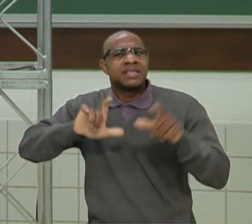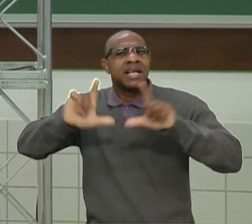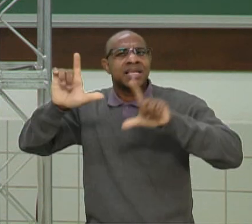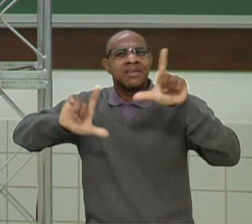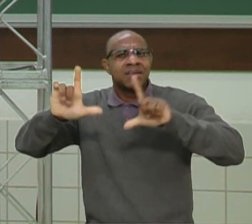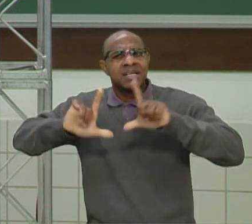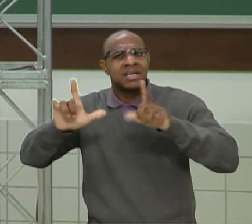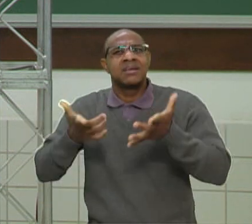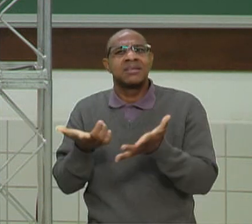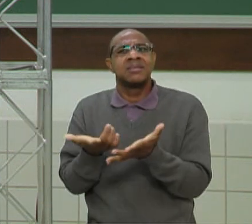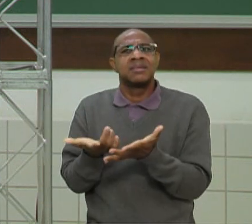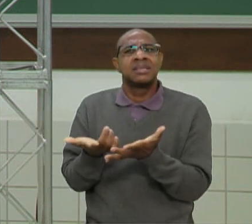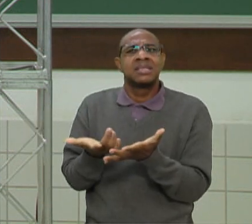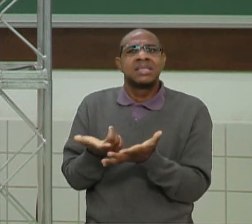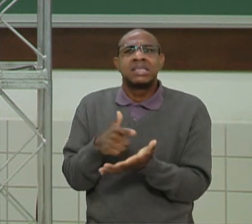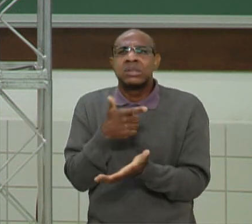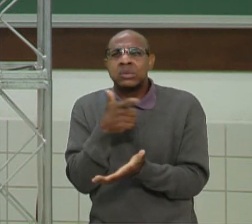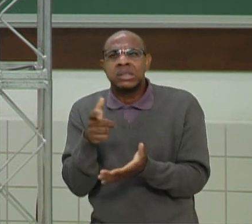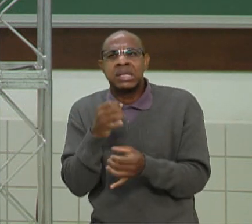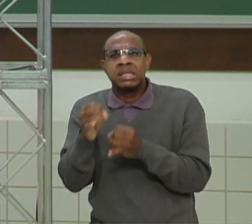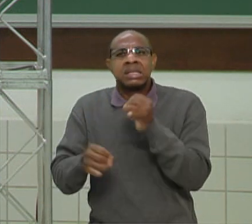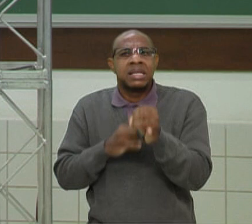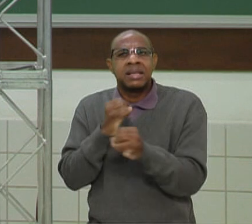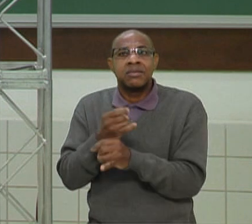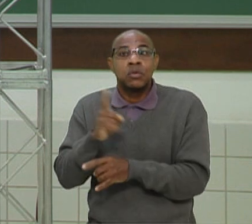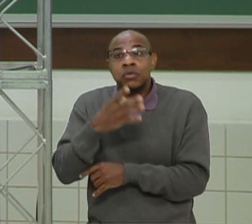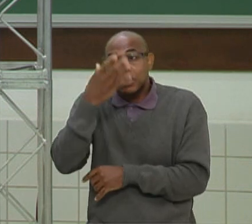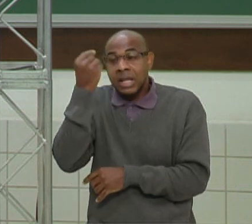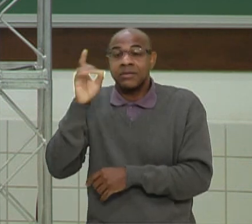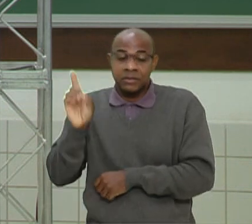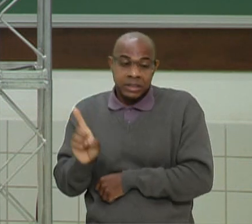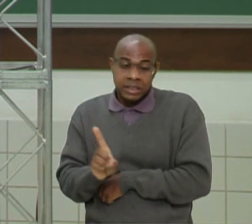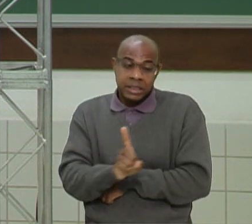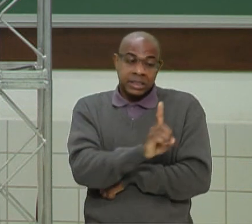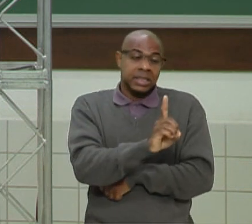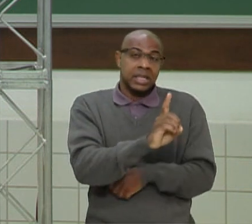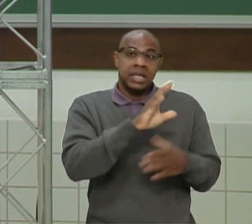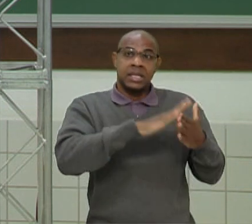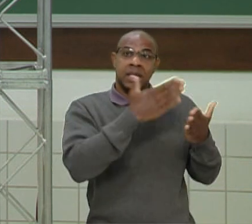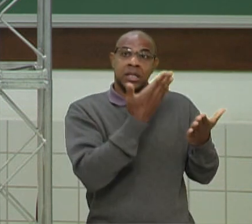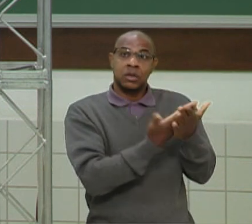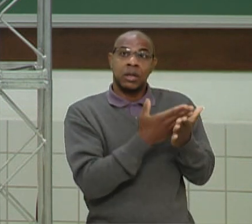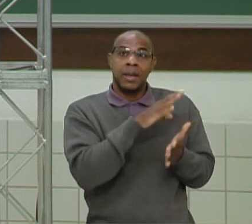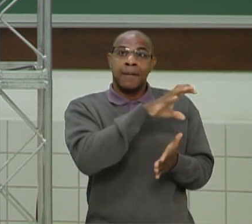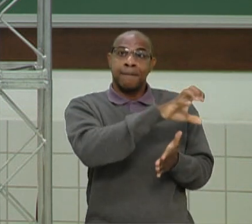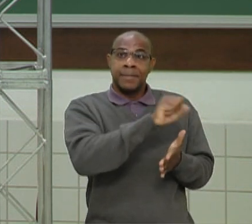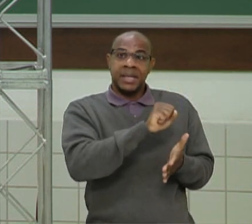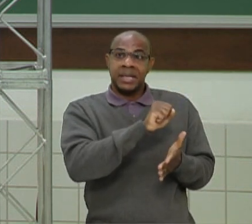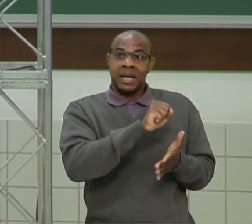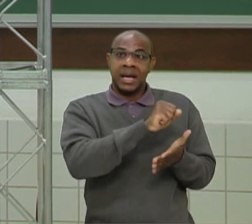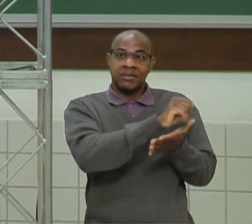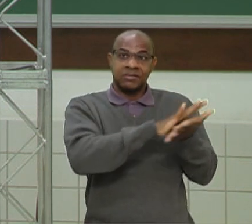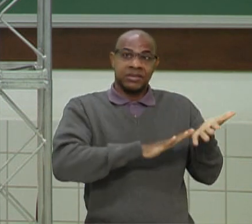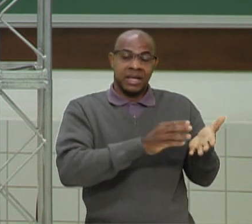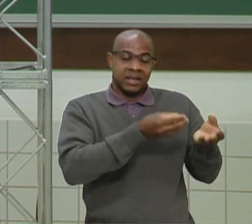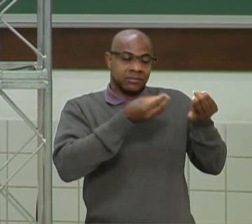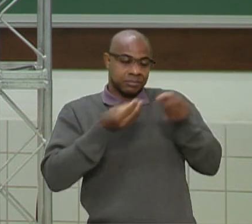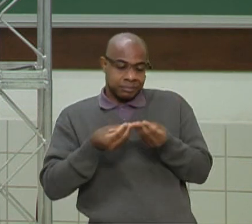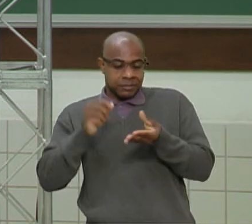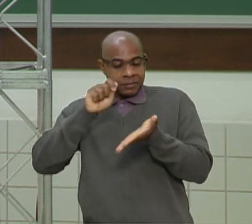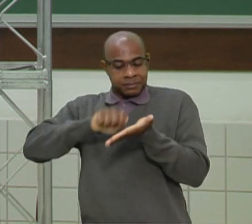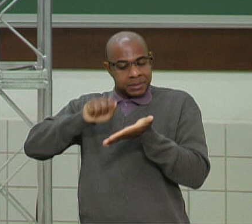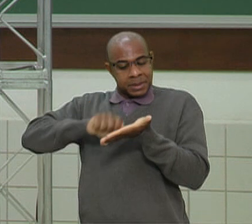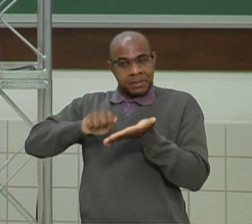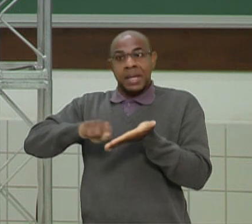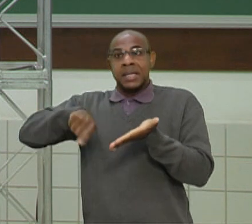acesso à internet, não esquecer de pegar as atividades lá no colégio e depois devolver para validar a sua presença